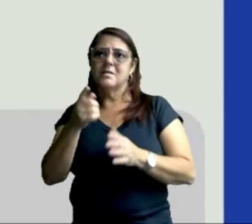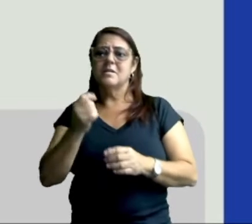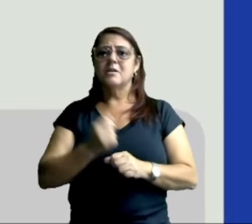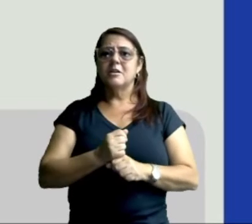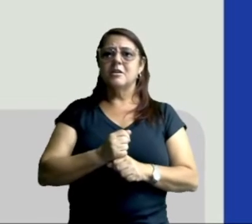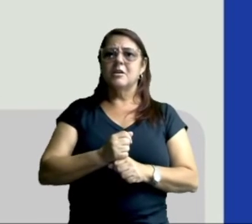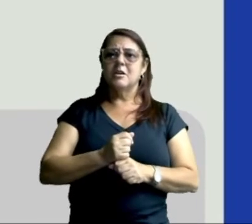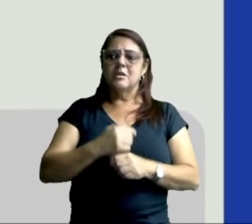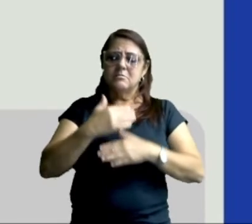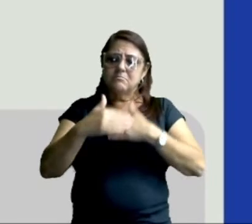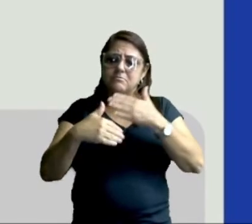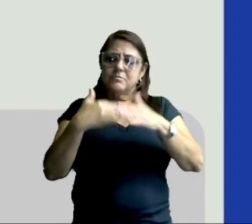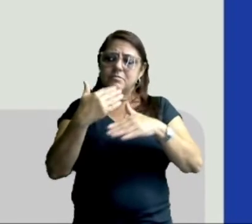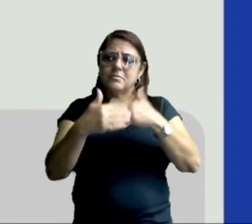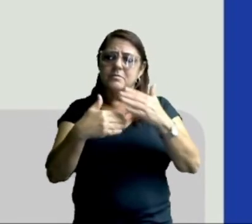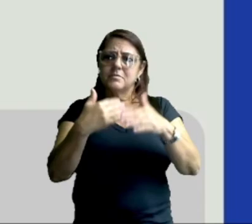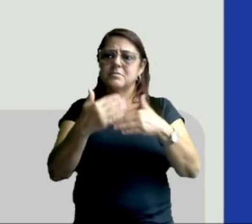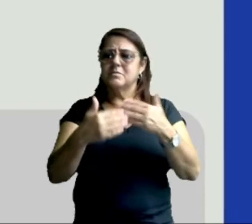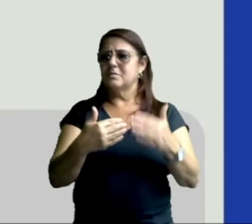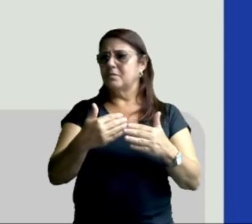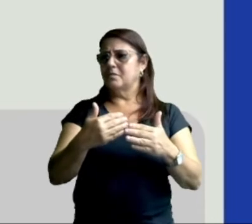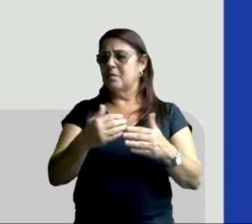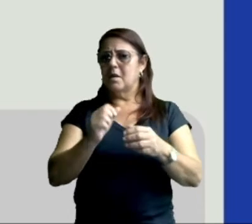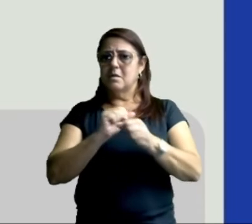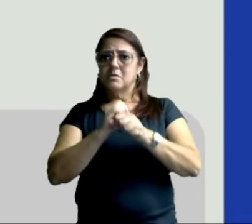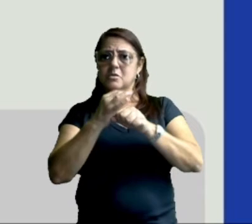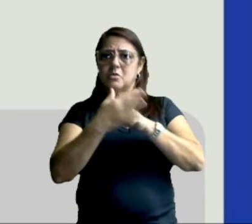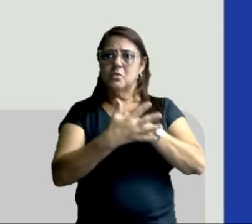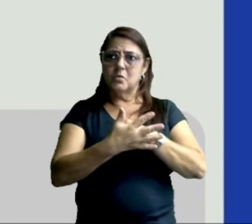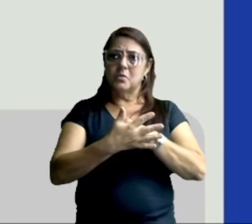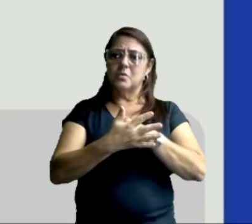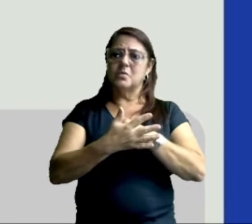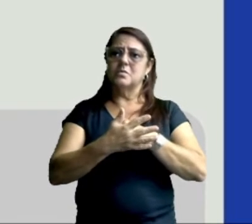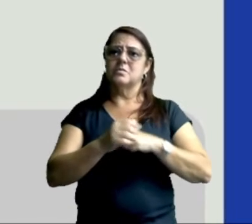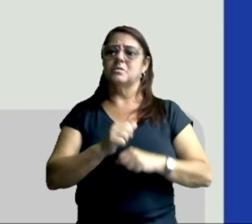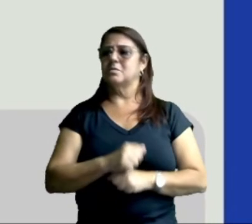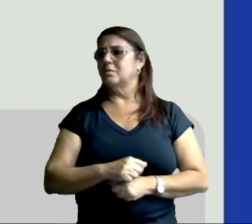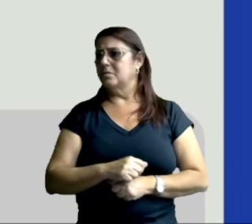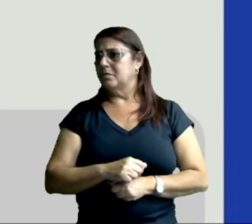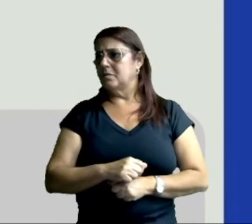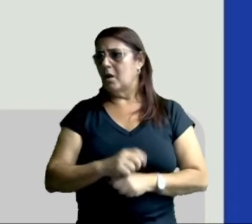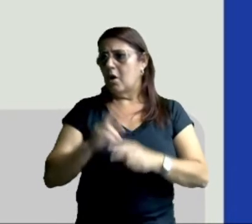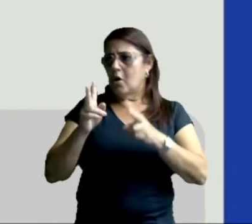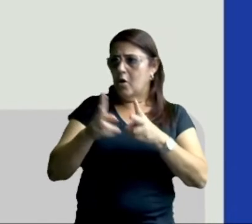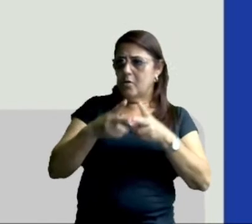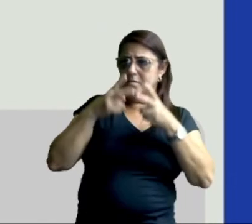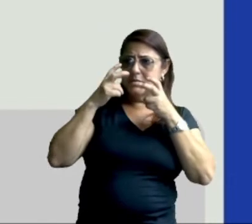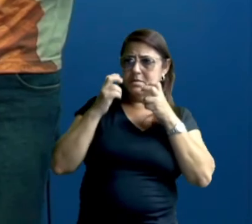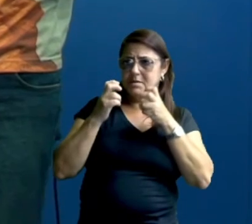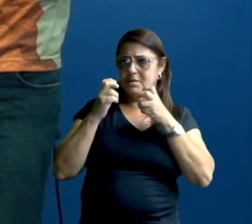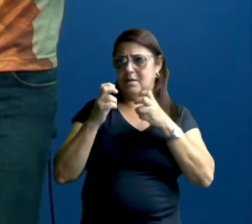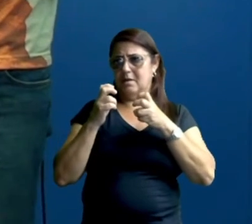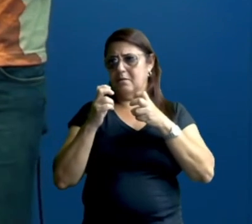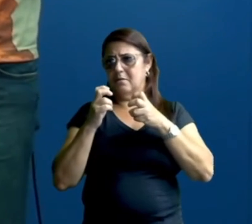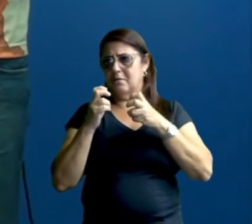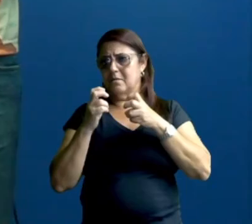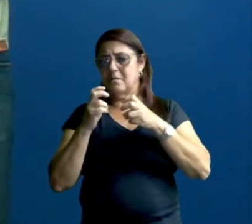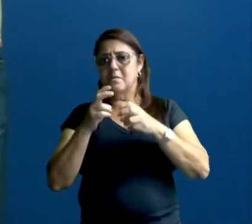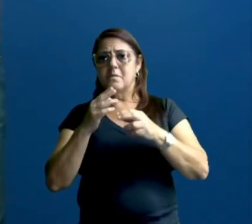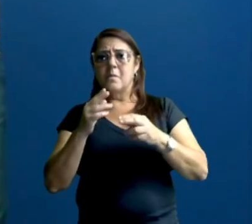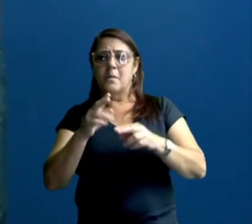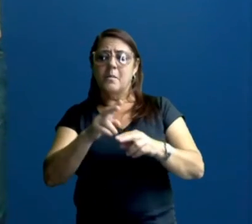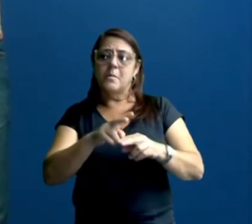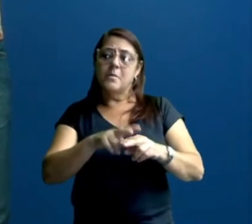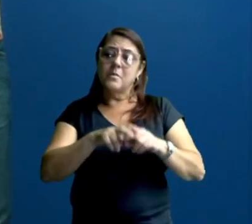o sequenciamento do genoma do novo coronavírus, tá certo? Portanto, observem que através